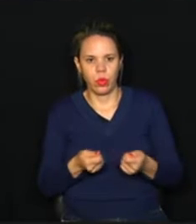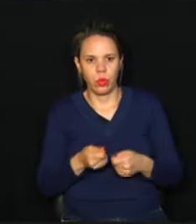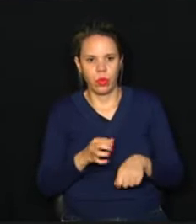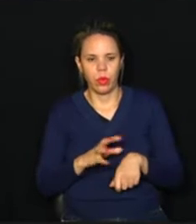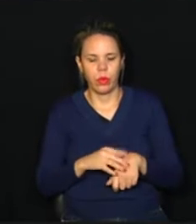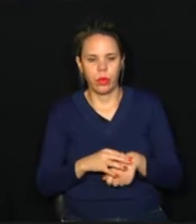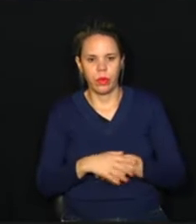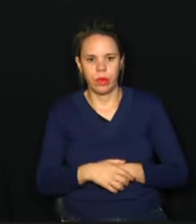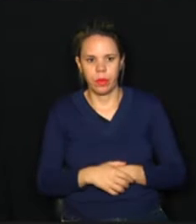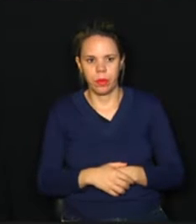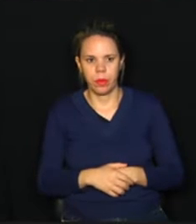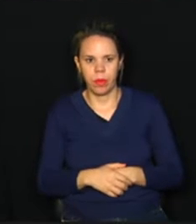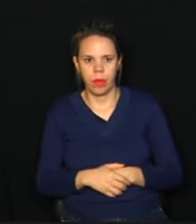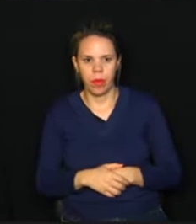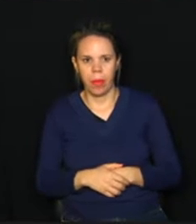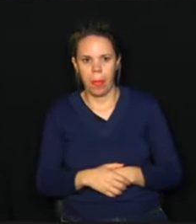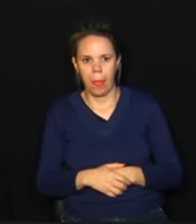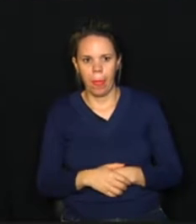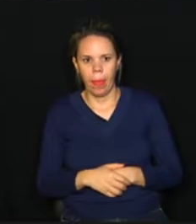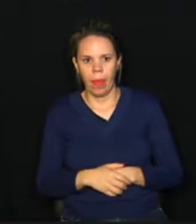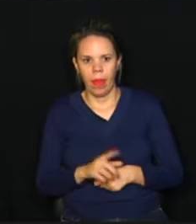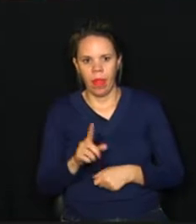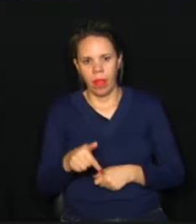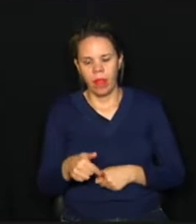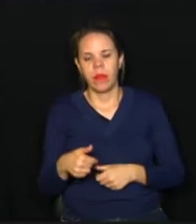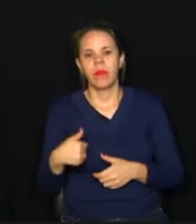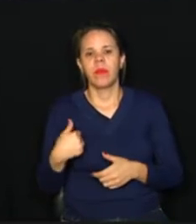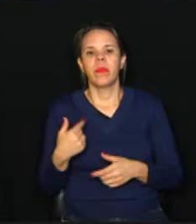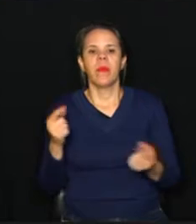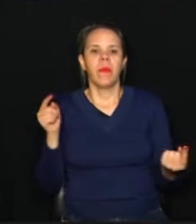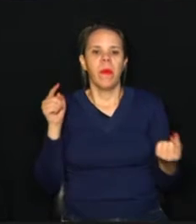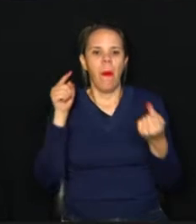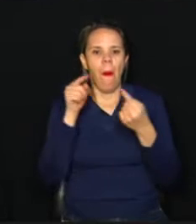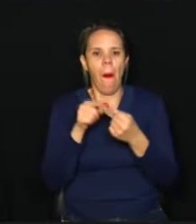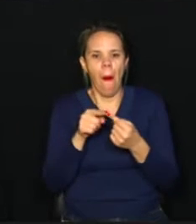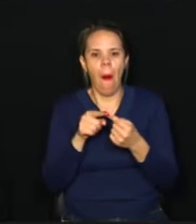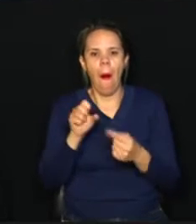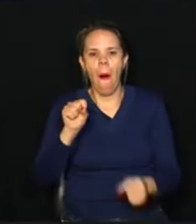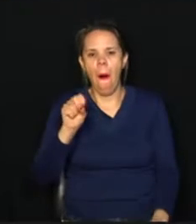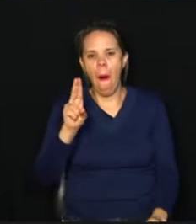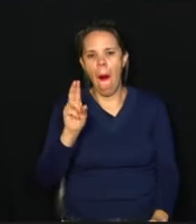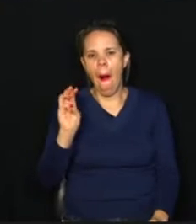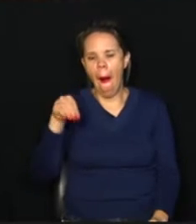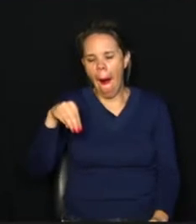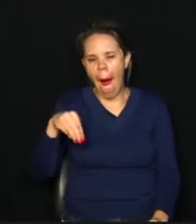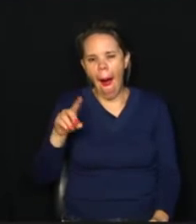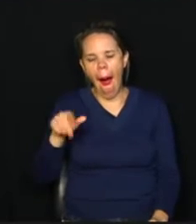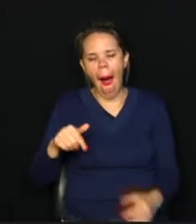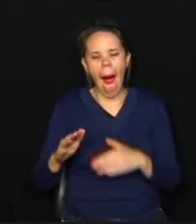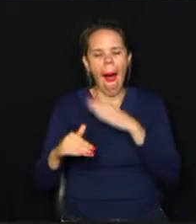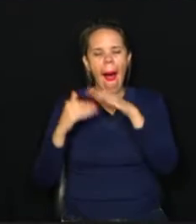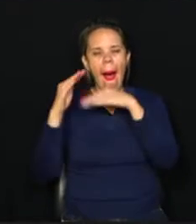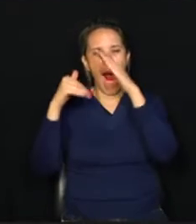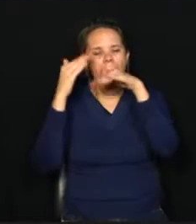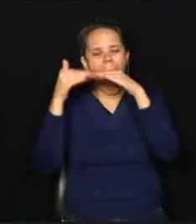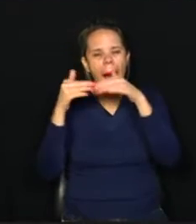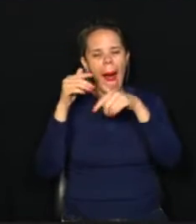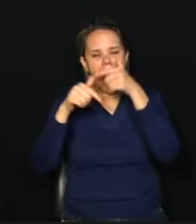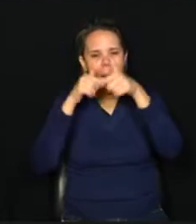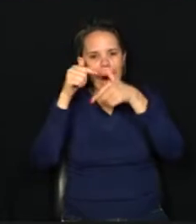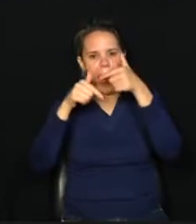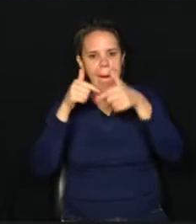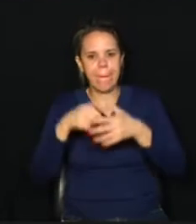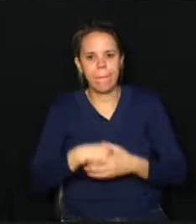doenças. Isso foi a missão da SUSEM, e ela desenvolveu esses